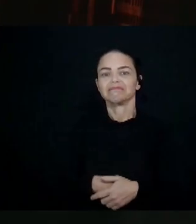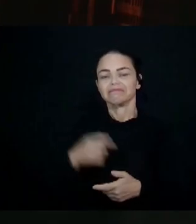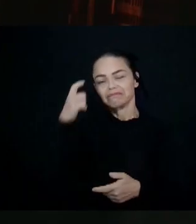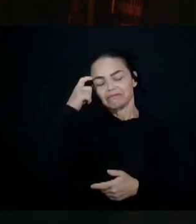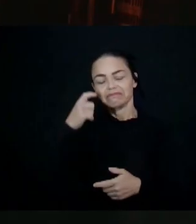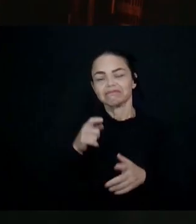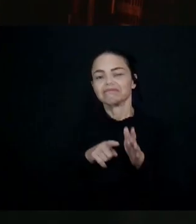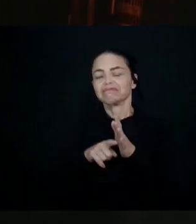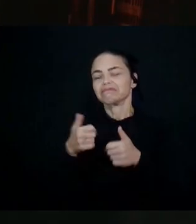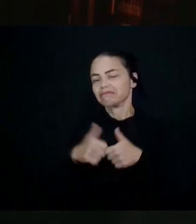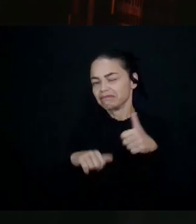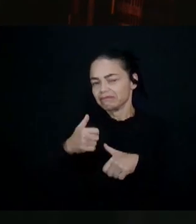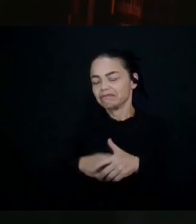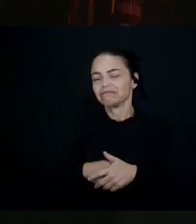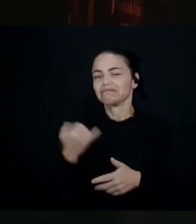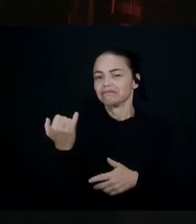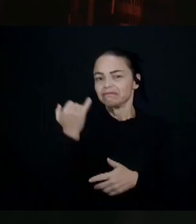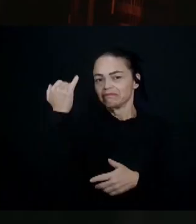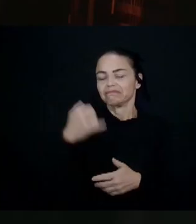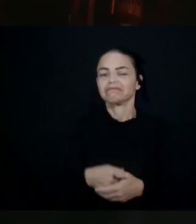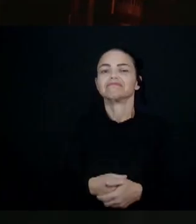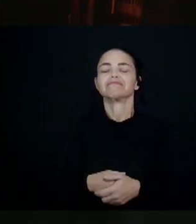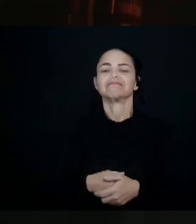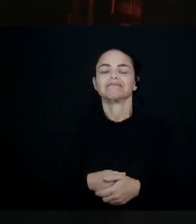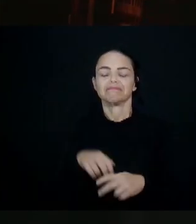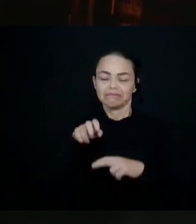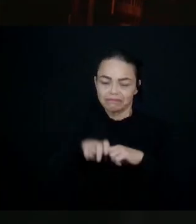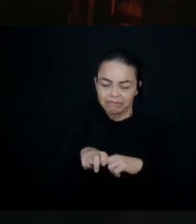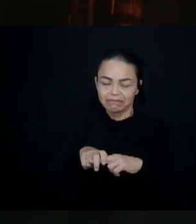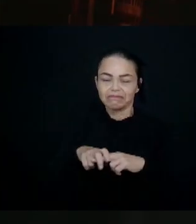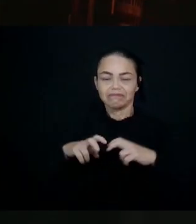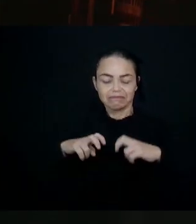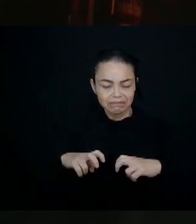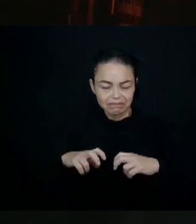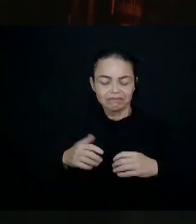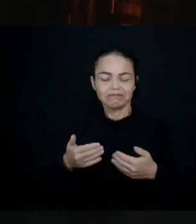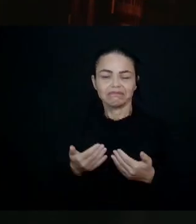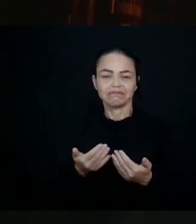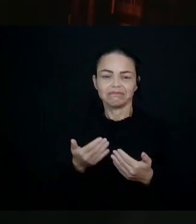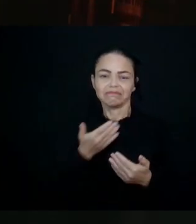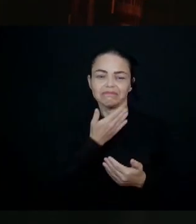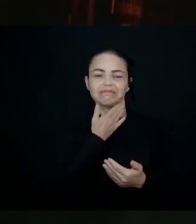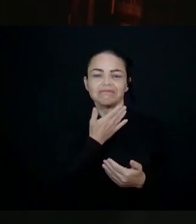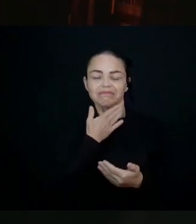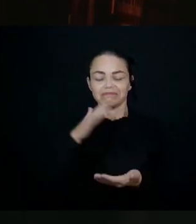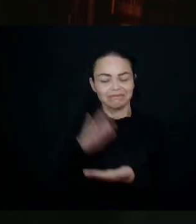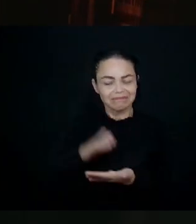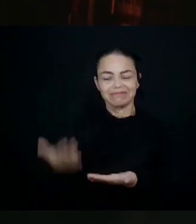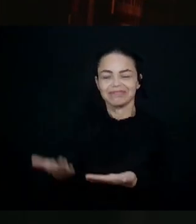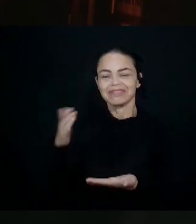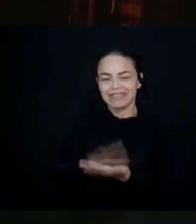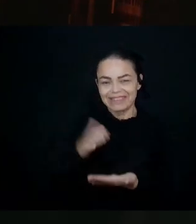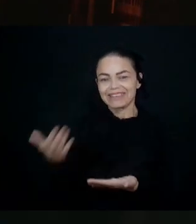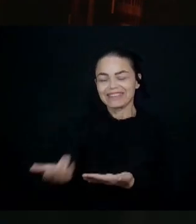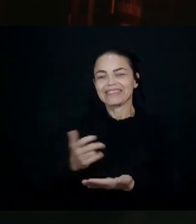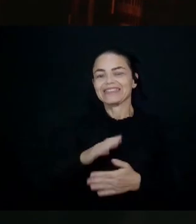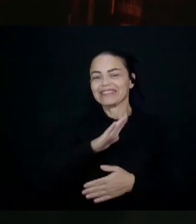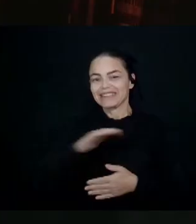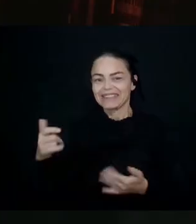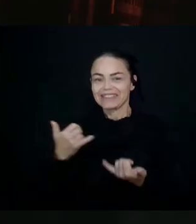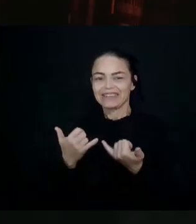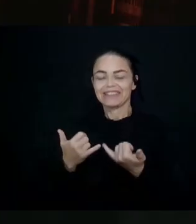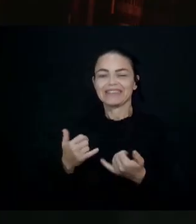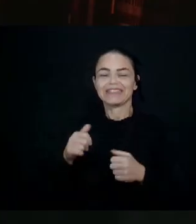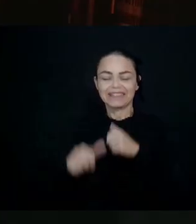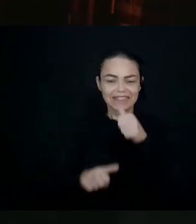né, a importância a gente sentar no chão da sala, bater um bafo com as crianças, trocar figurinha,